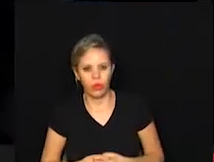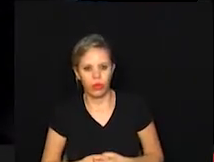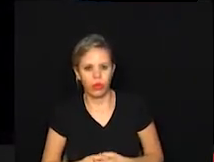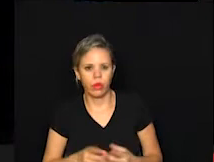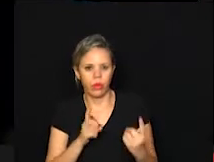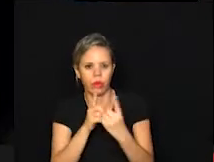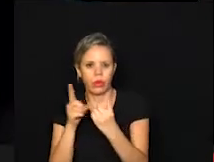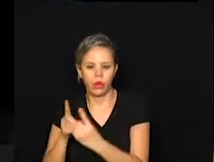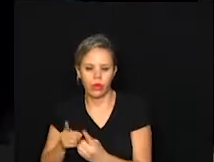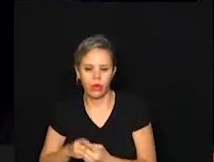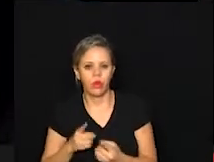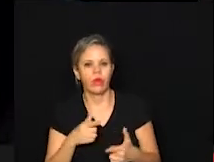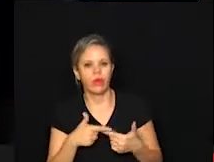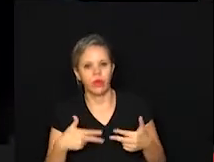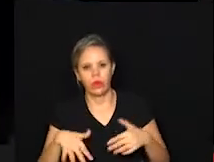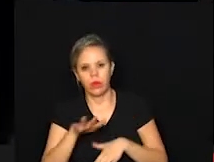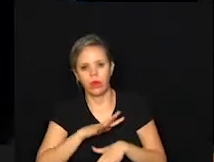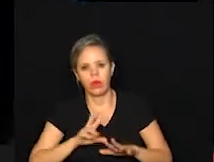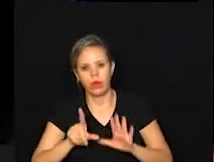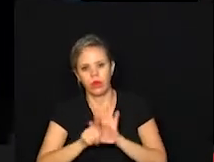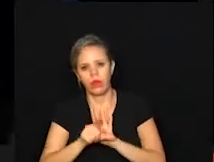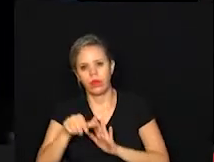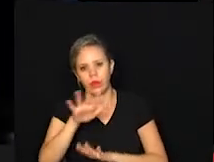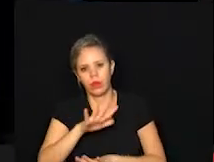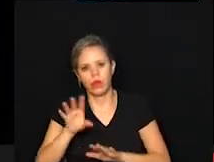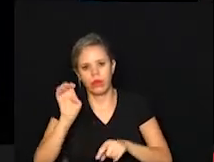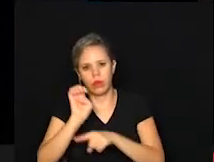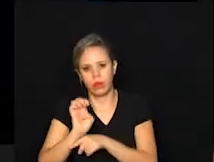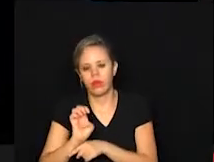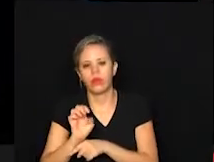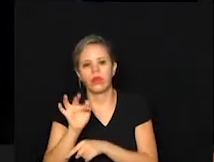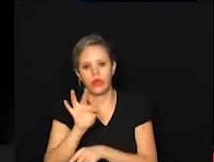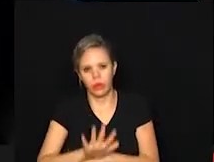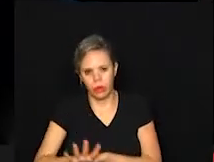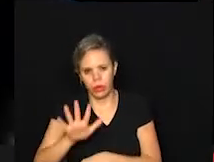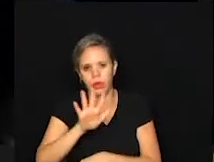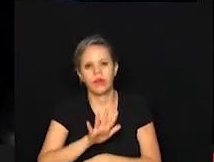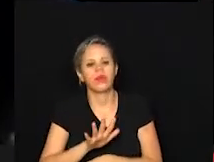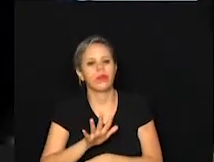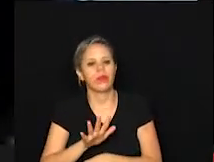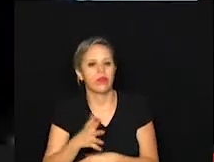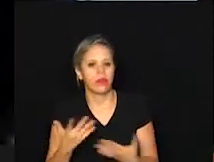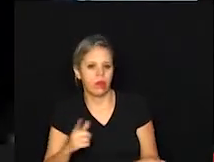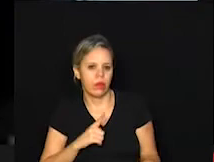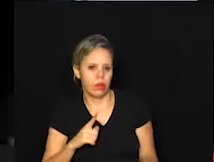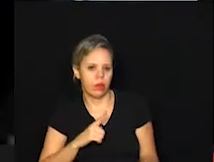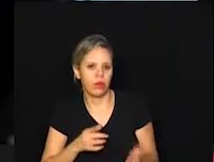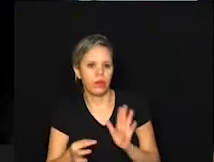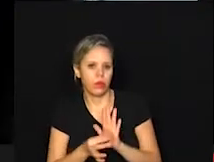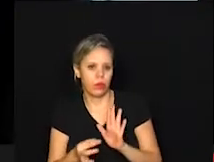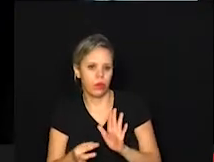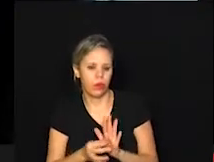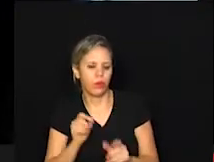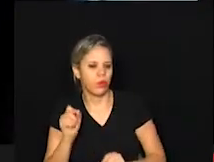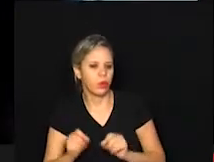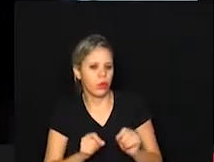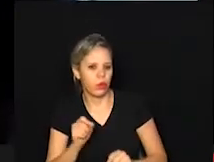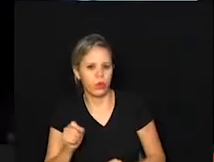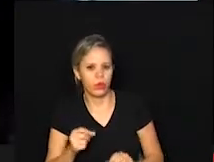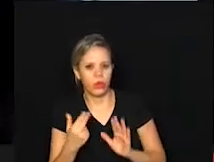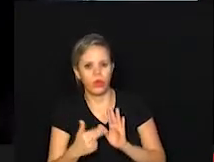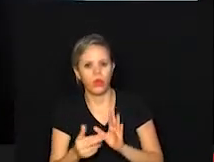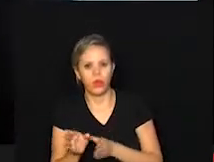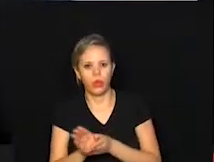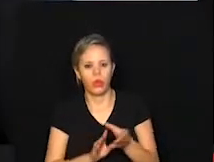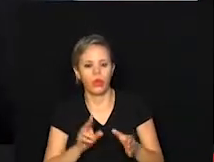atender a designação, inclusive de leis estaduais e federais, e aí houve uma sugestão de que o nome do Conselho,